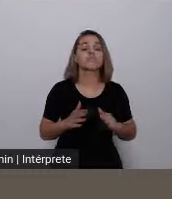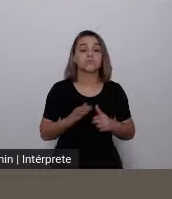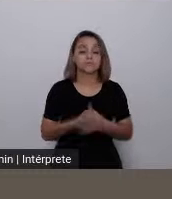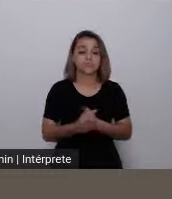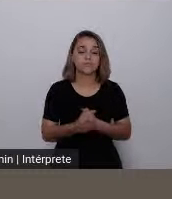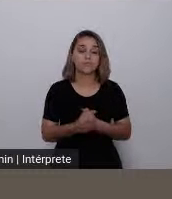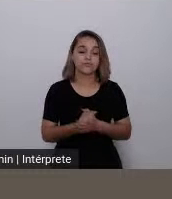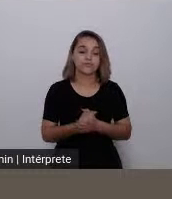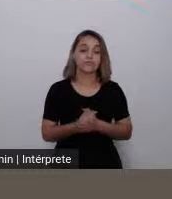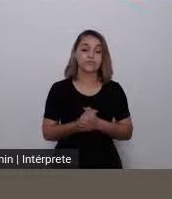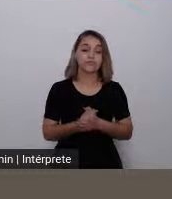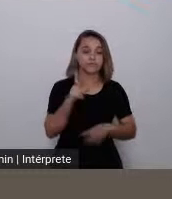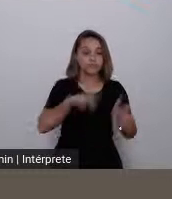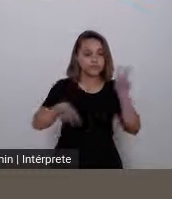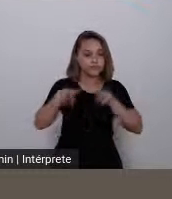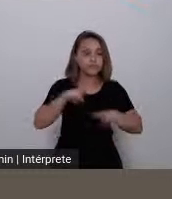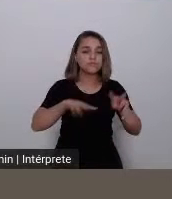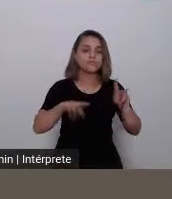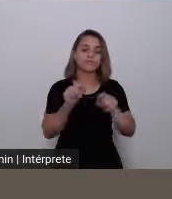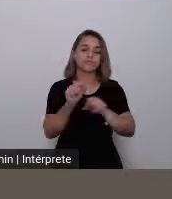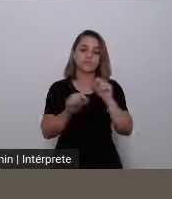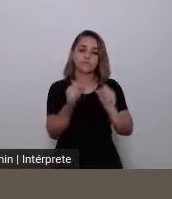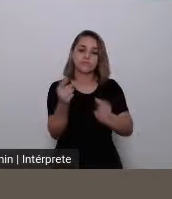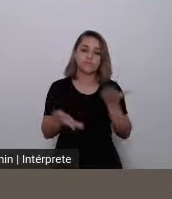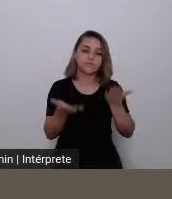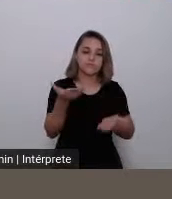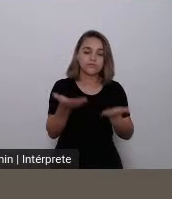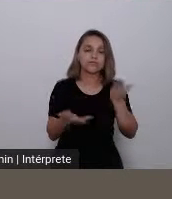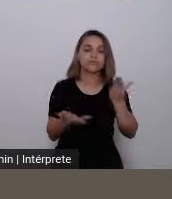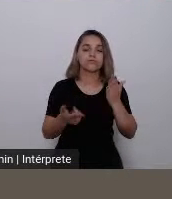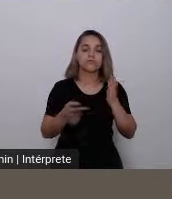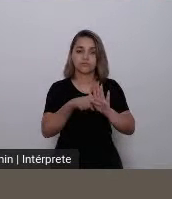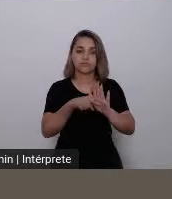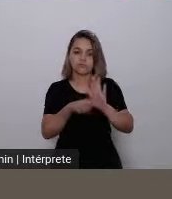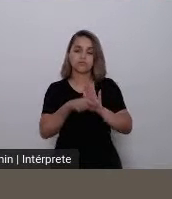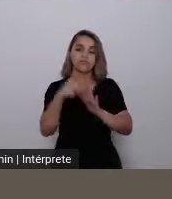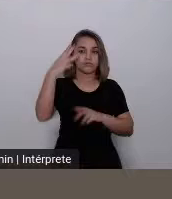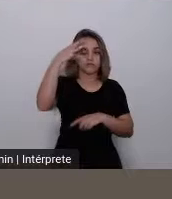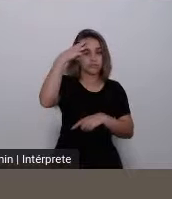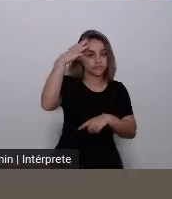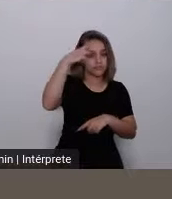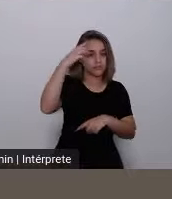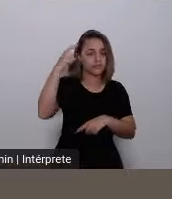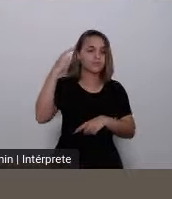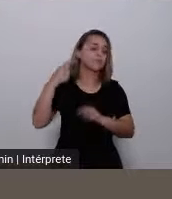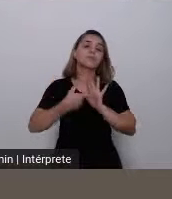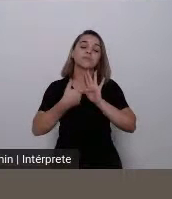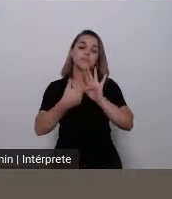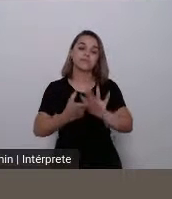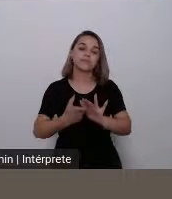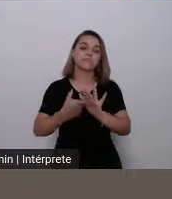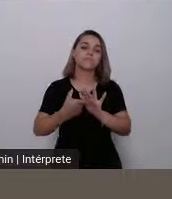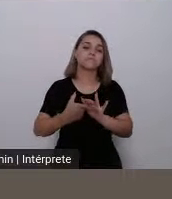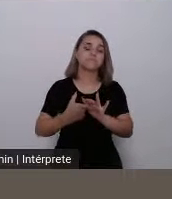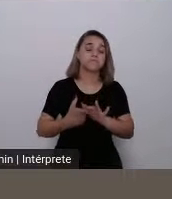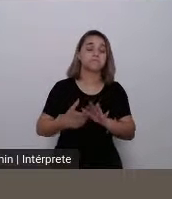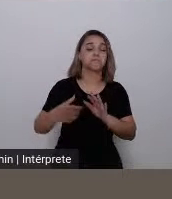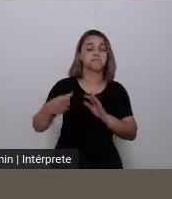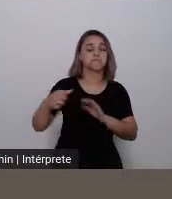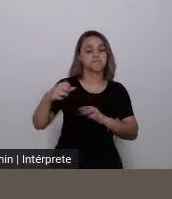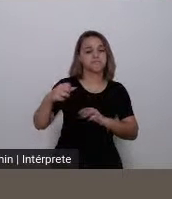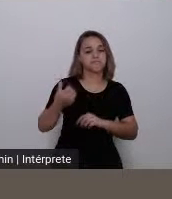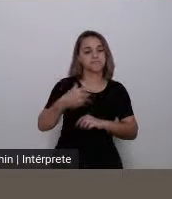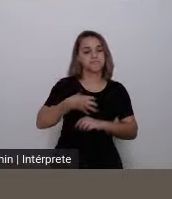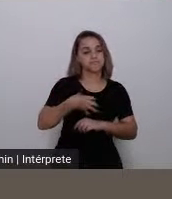de caracterizar tal ensaio como balanço negativo, memória marcada pelo pessimismo de seu autor, esquecendo-se assim, em